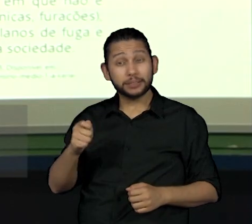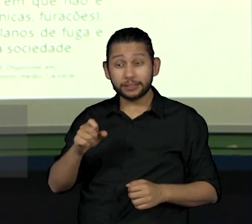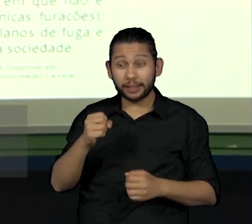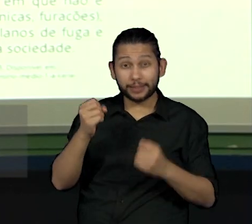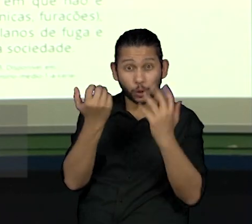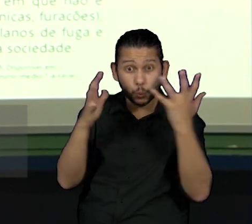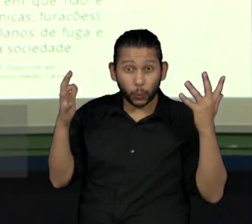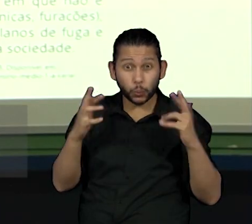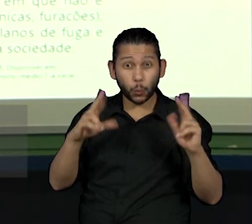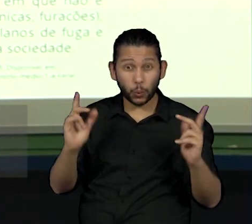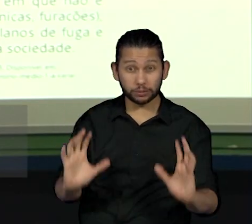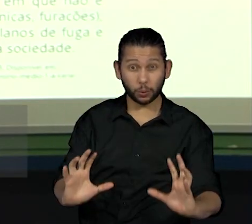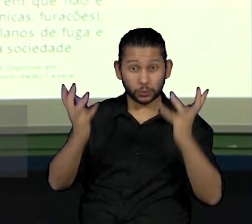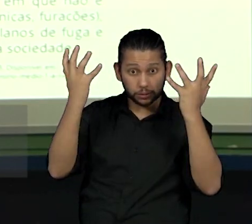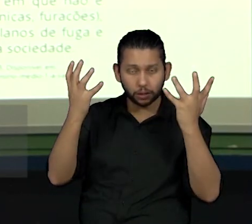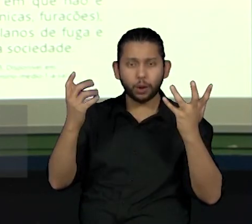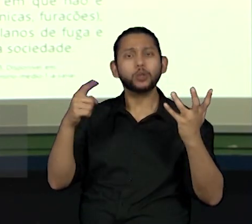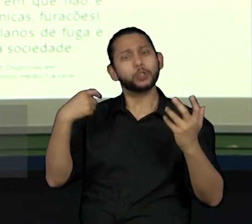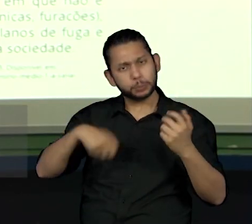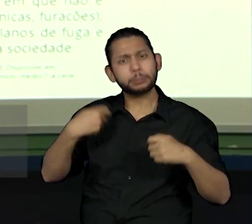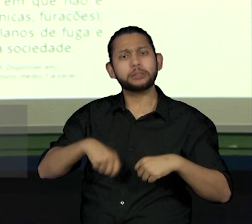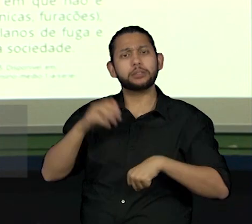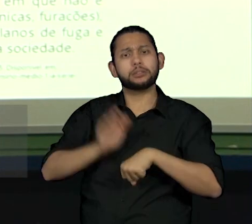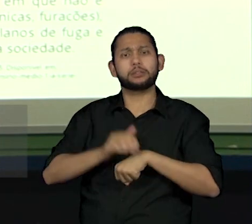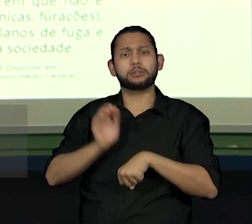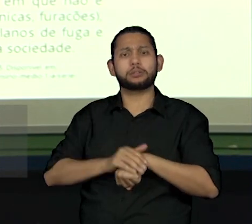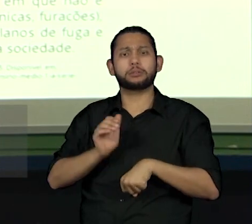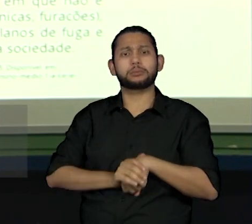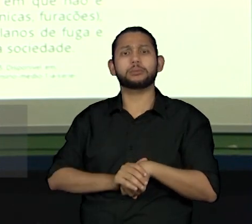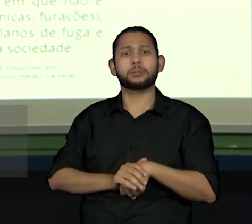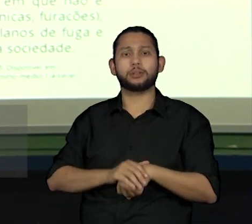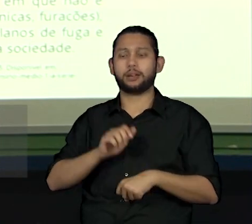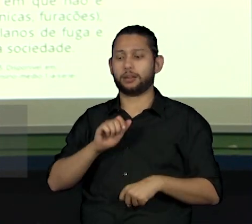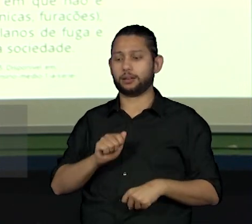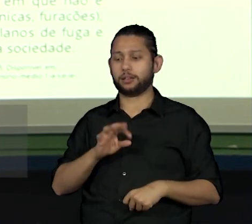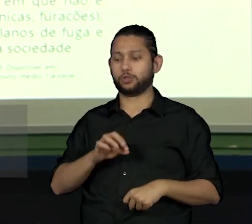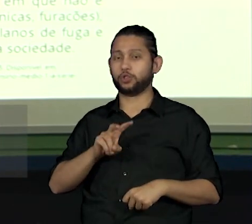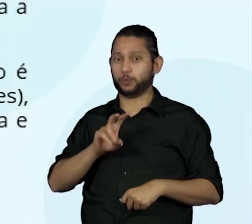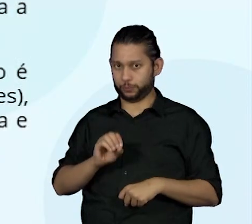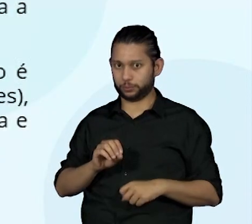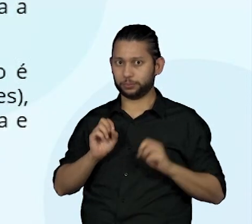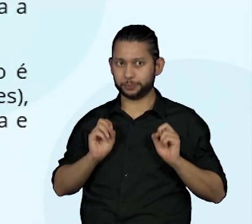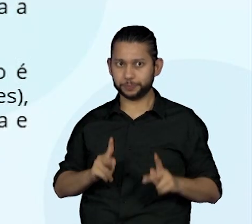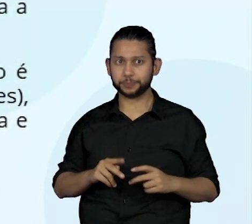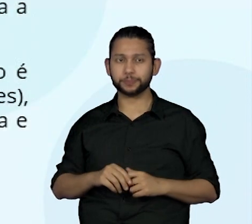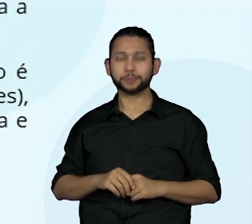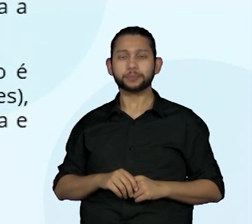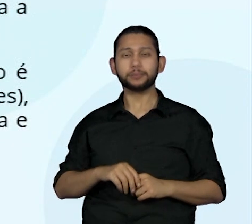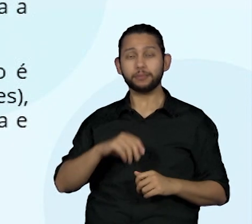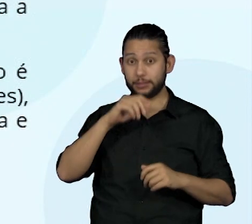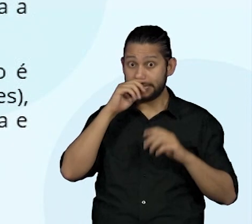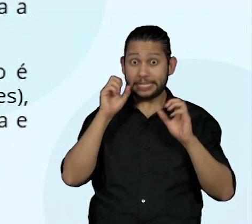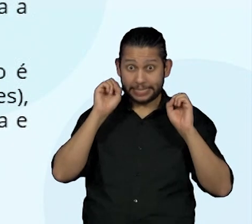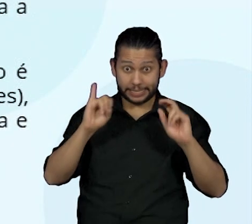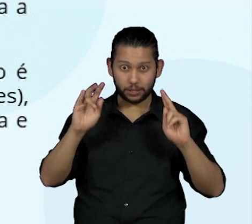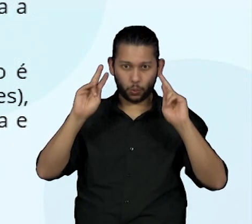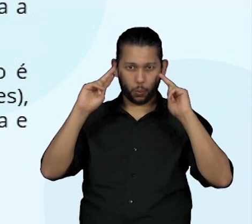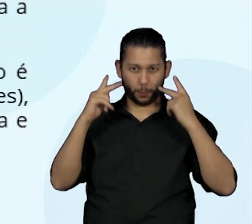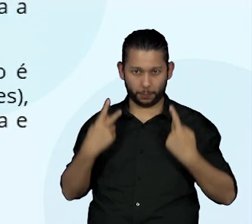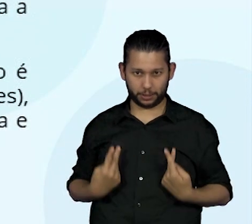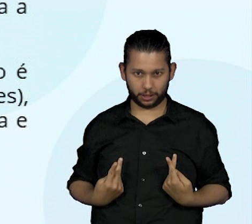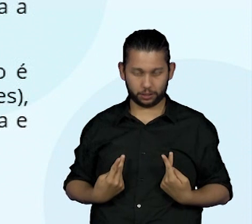naturais, controle ativo. Vamos ler então o controle ativo e comparar com o passivo. Quando o ser humano